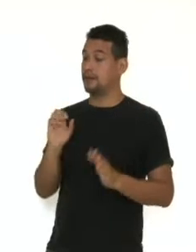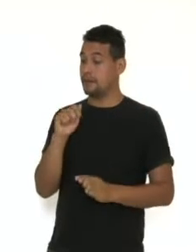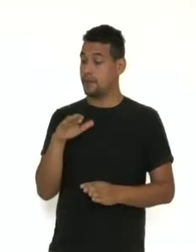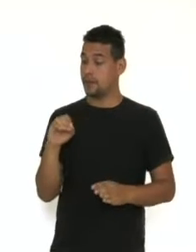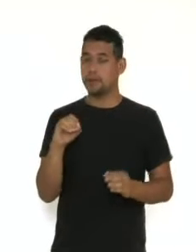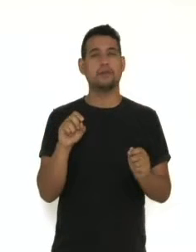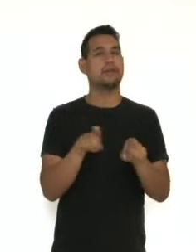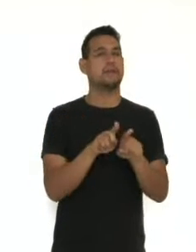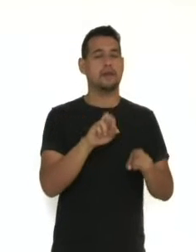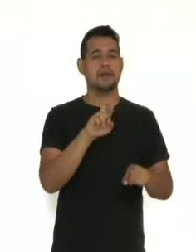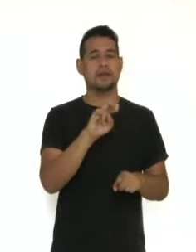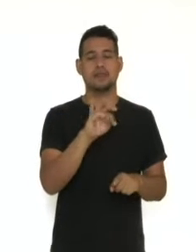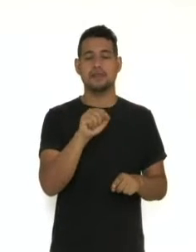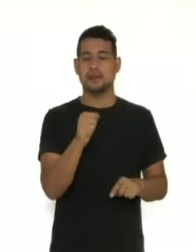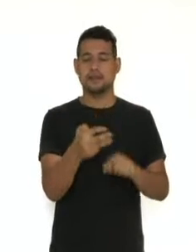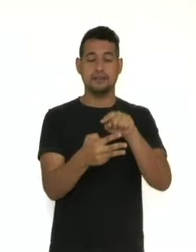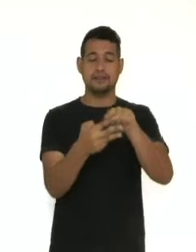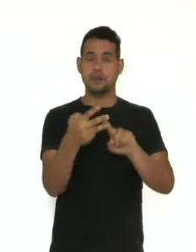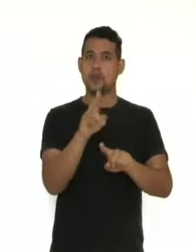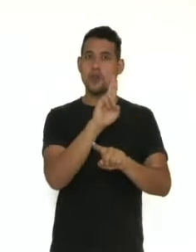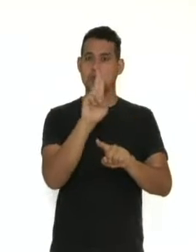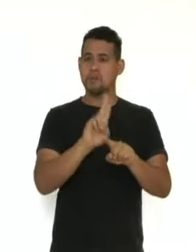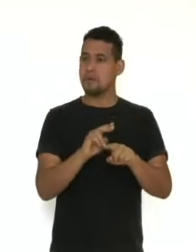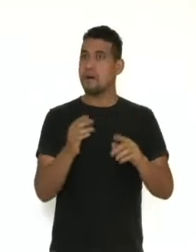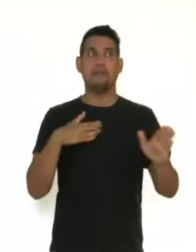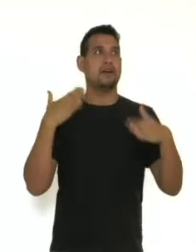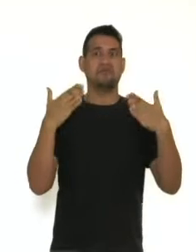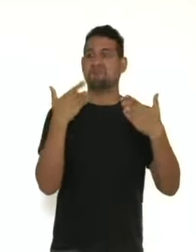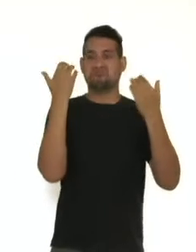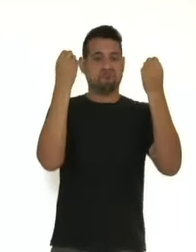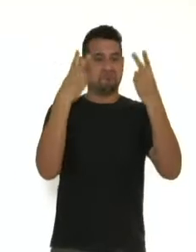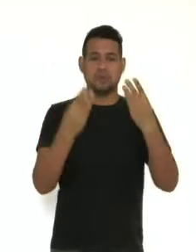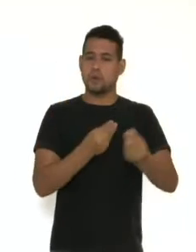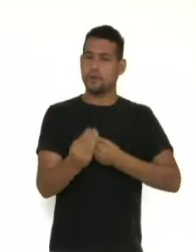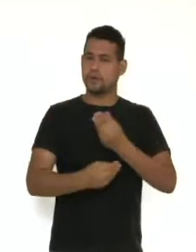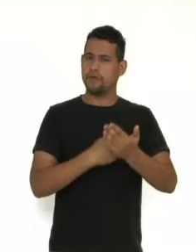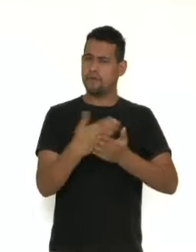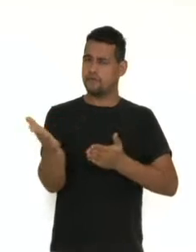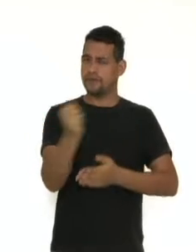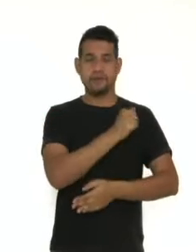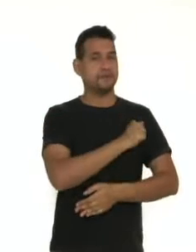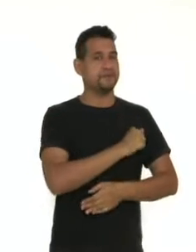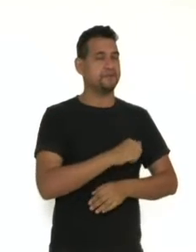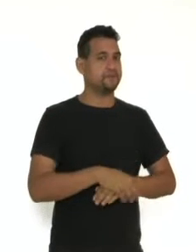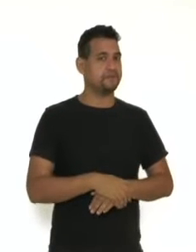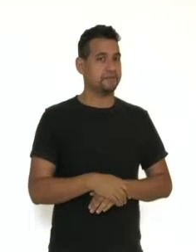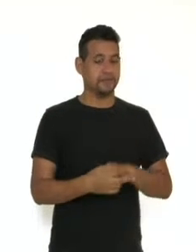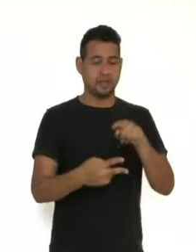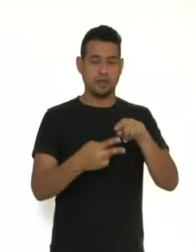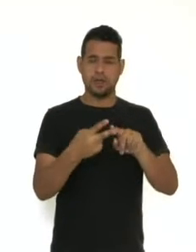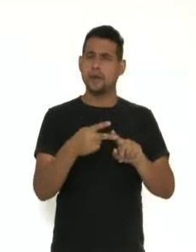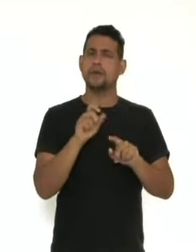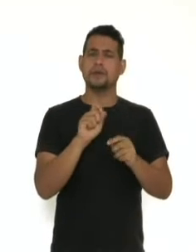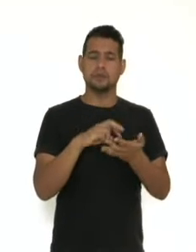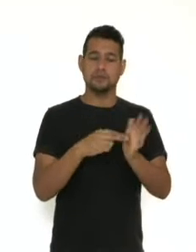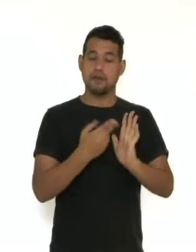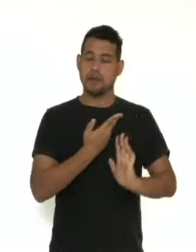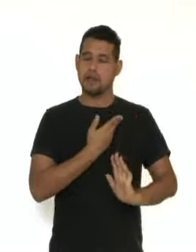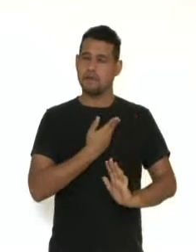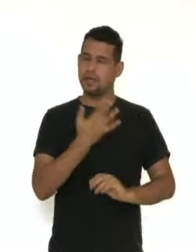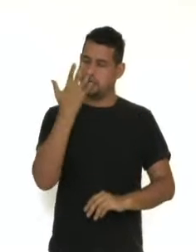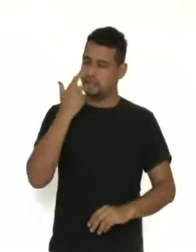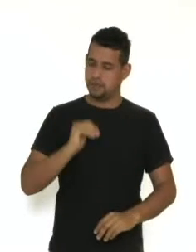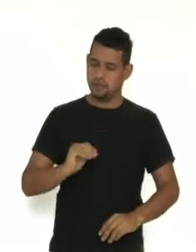Rita, 3 nomes, uma aventura e nenhuma explicação das origens. Vamos a ela. Os 2 primeiros eram amigos de